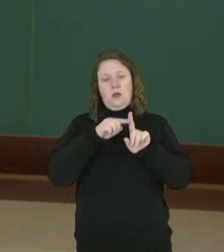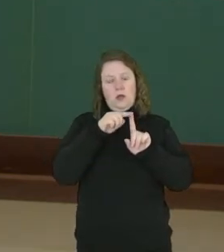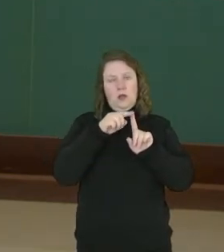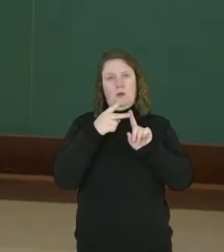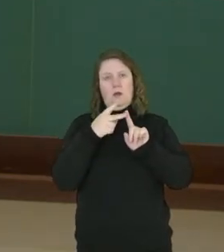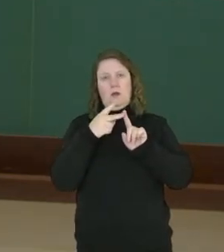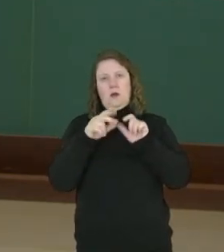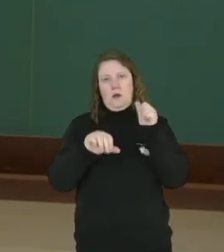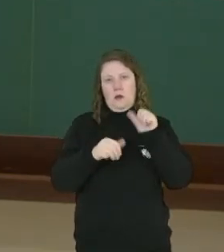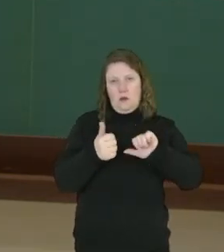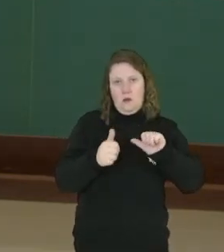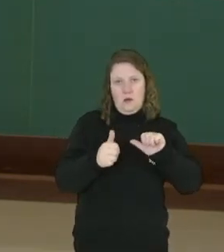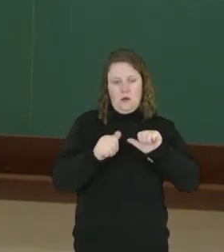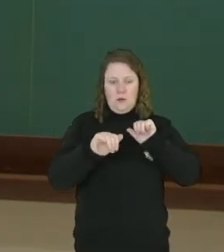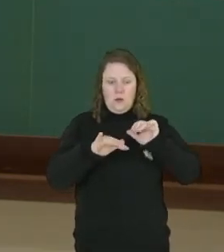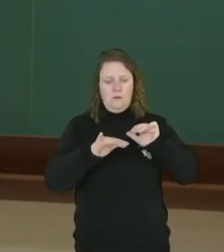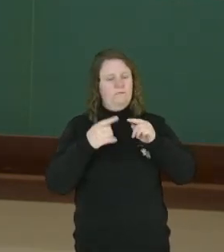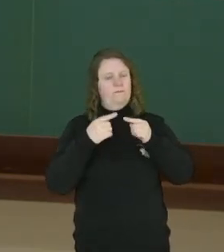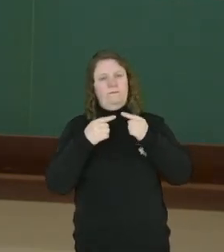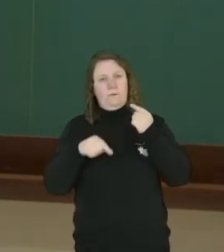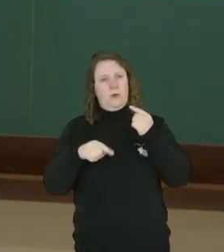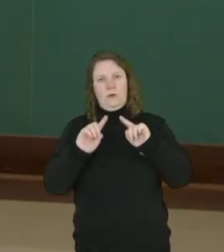assim por diante. Então vejam,